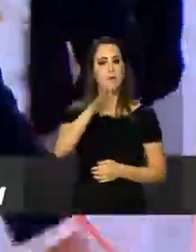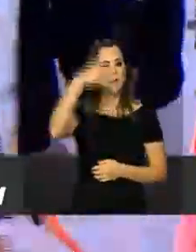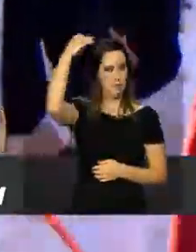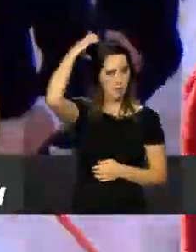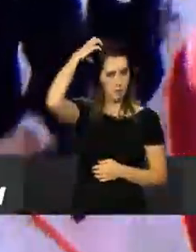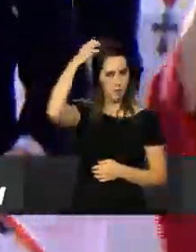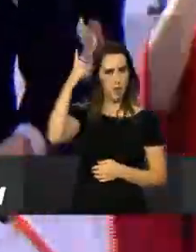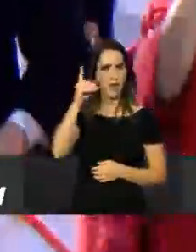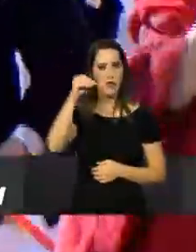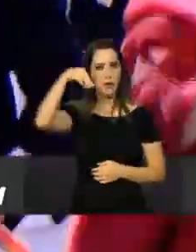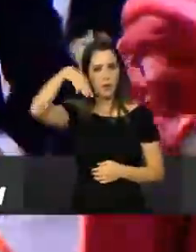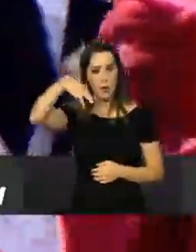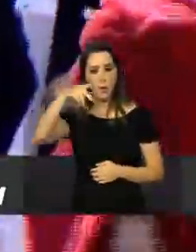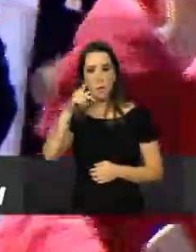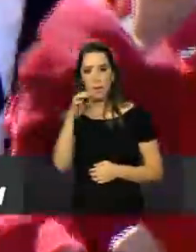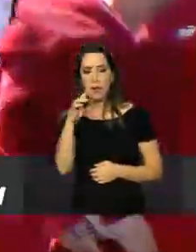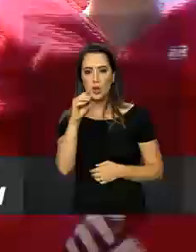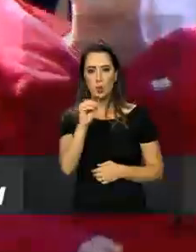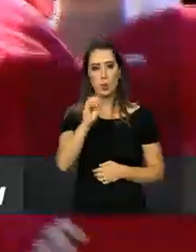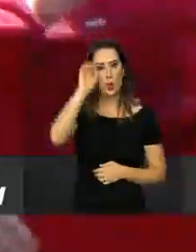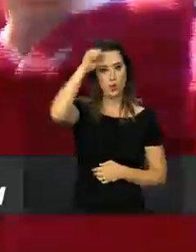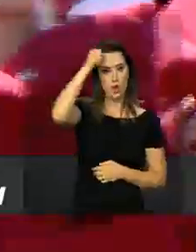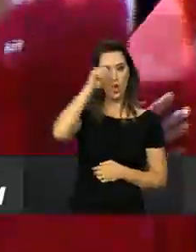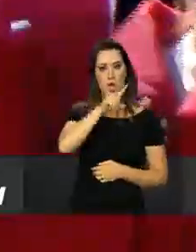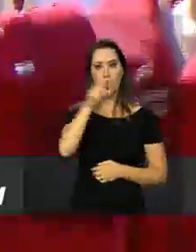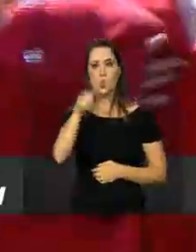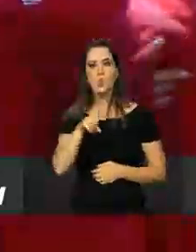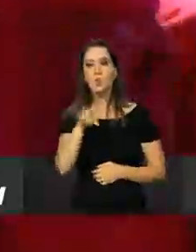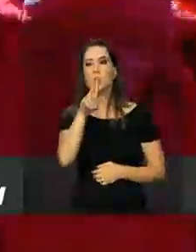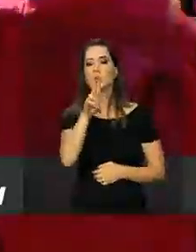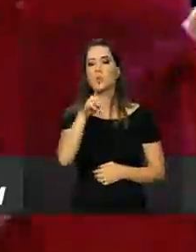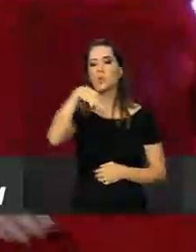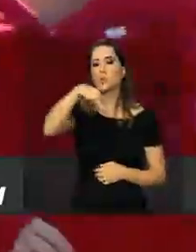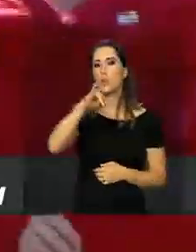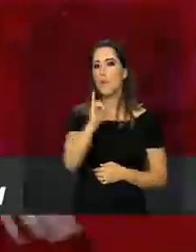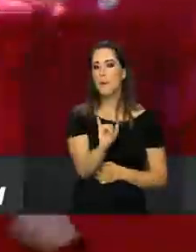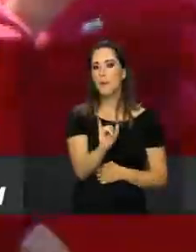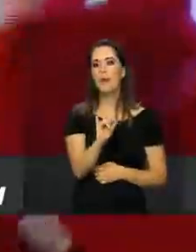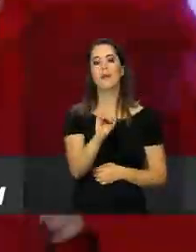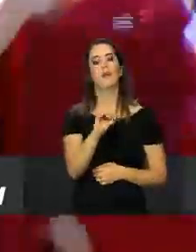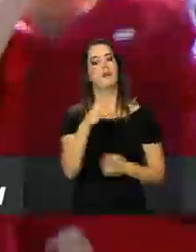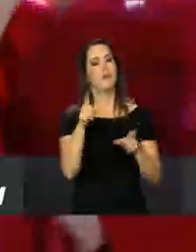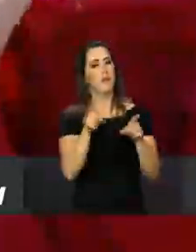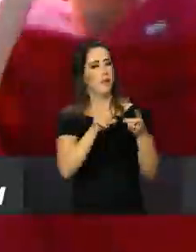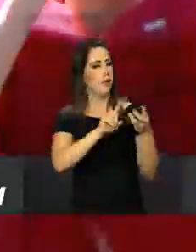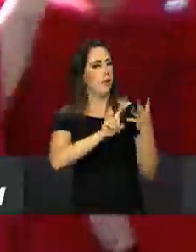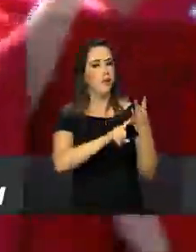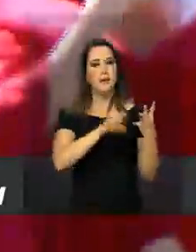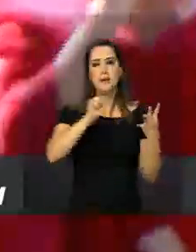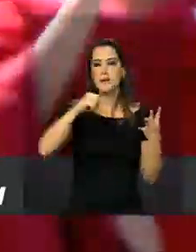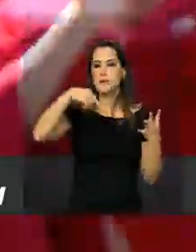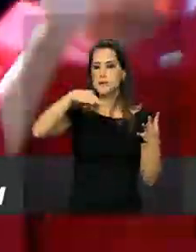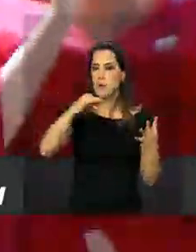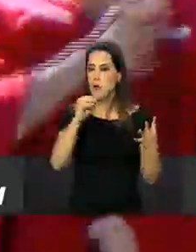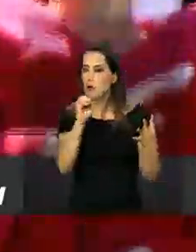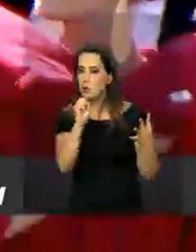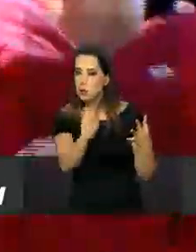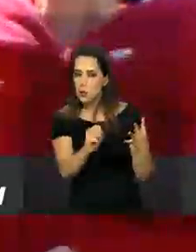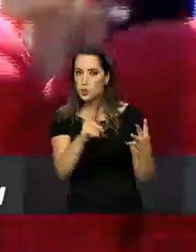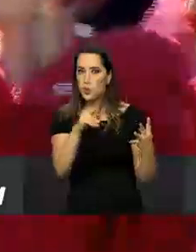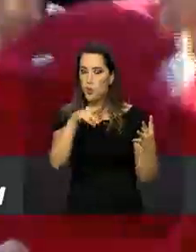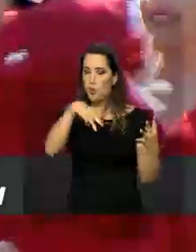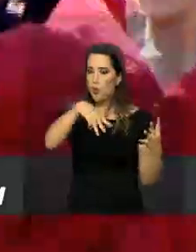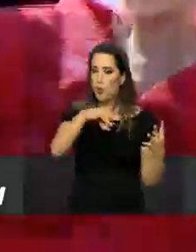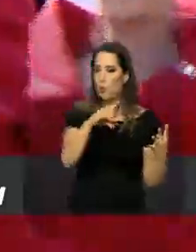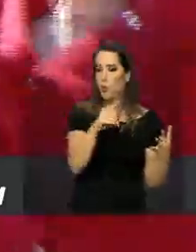I, Zumbi do Palmares, Santos Dumont, Tiradentes, Chiquinha Gonzaga. Então